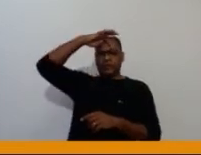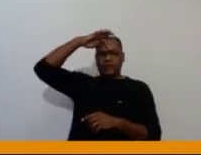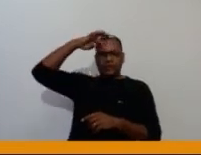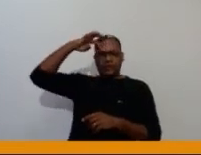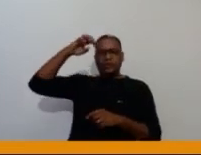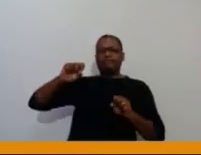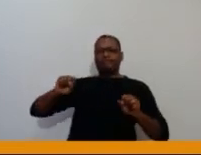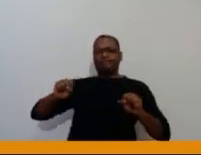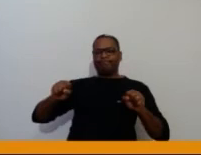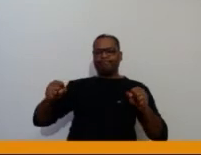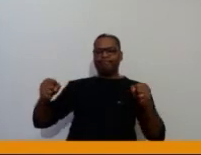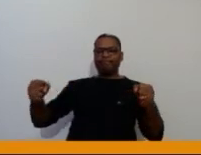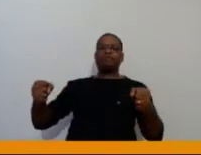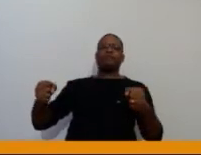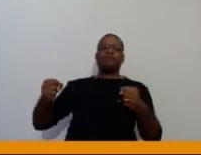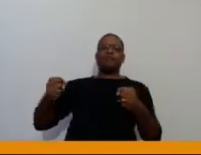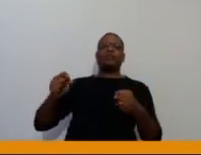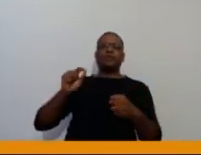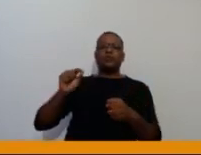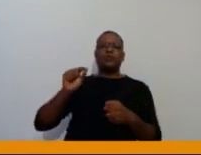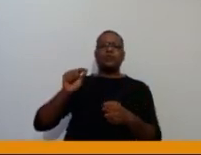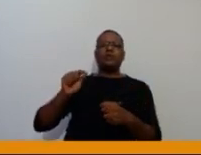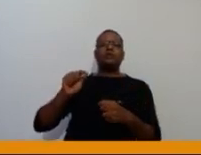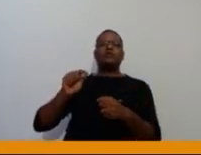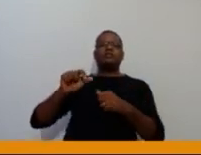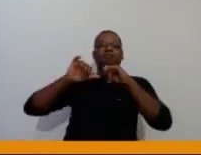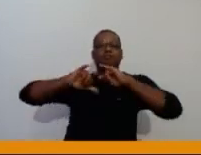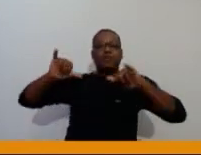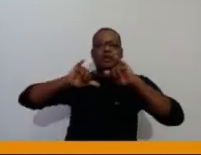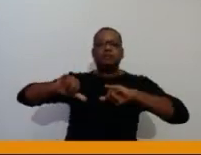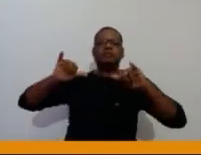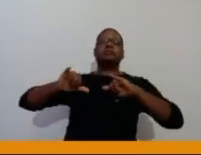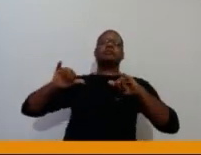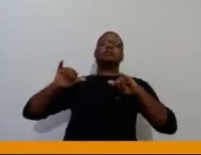de divulgação e de venda, e um trabalho muito